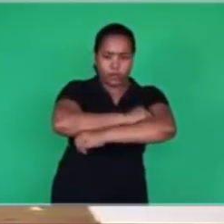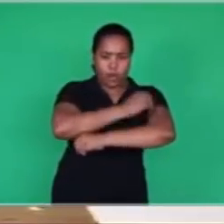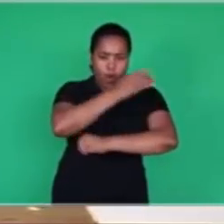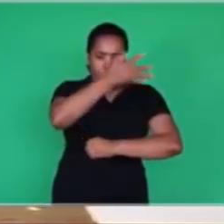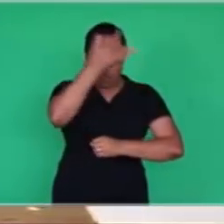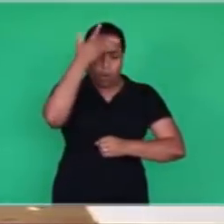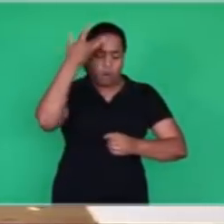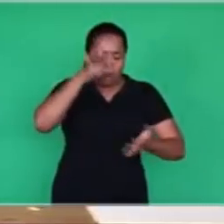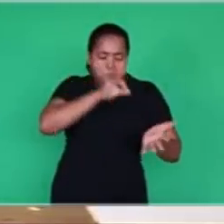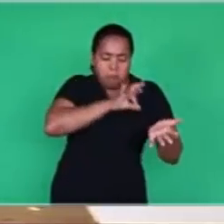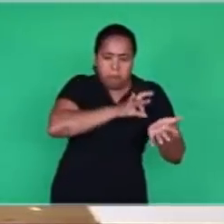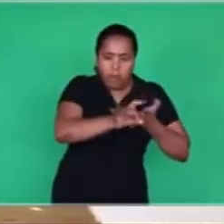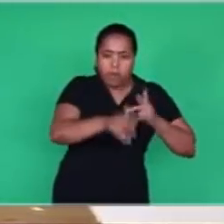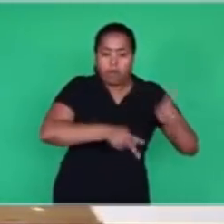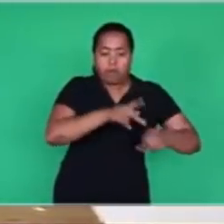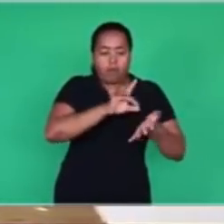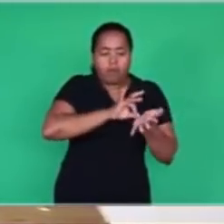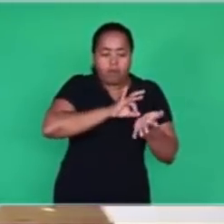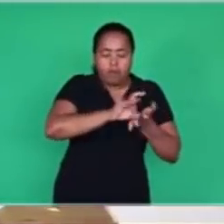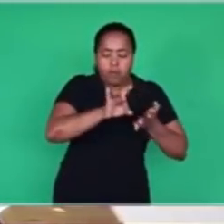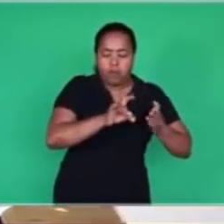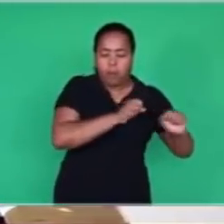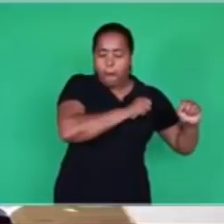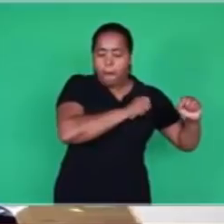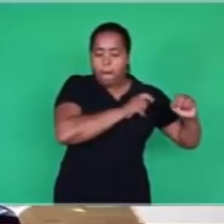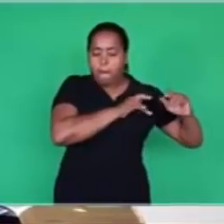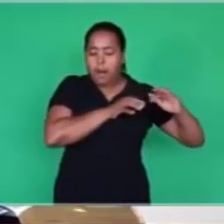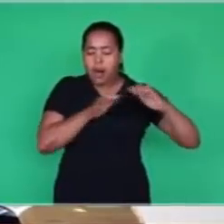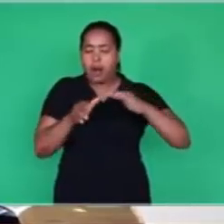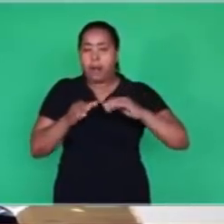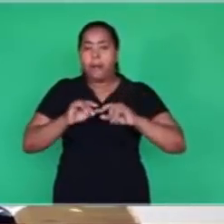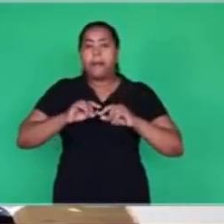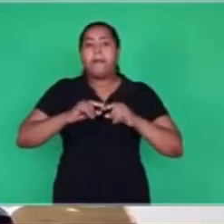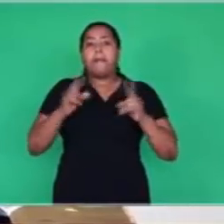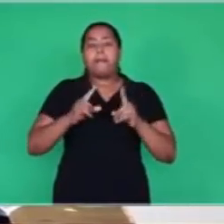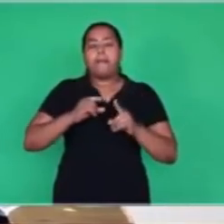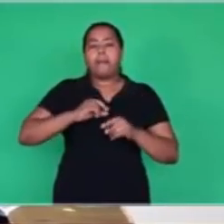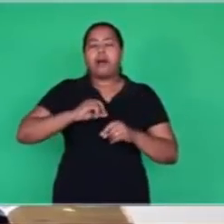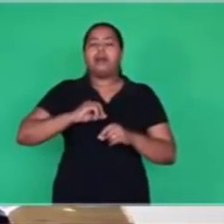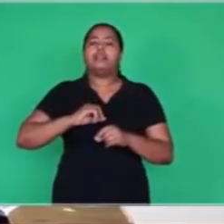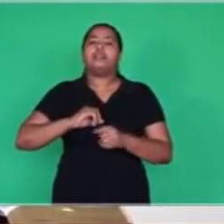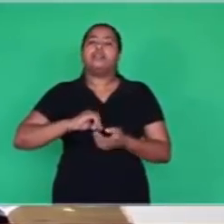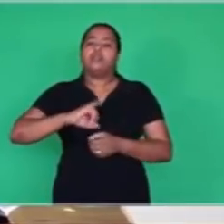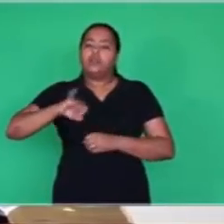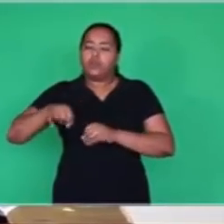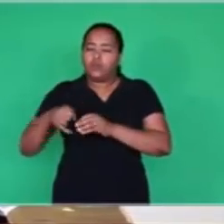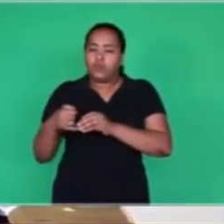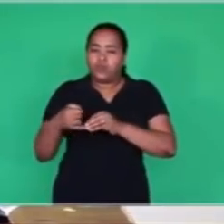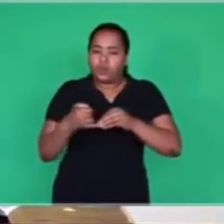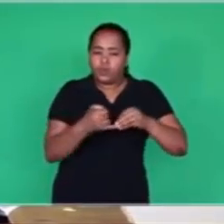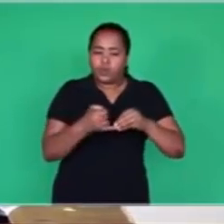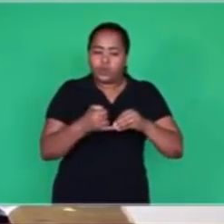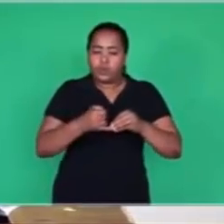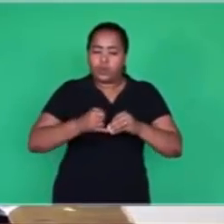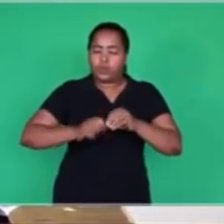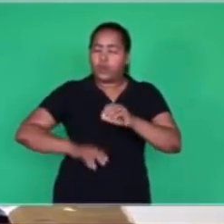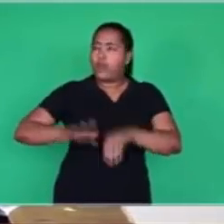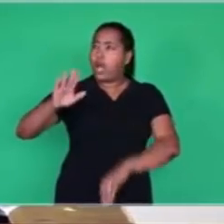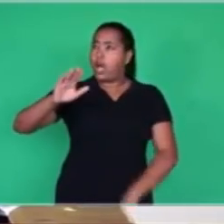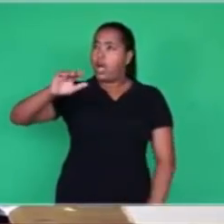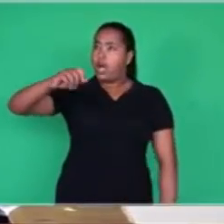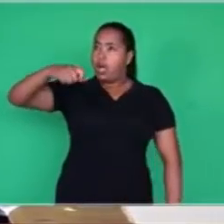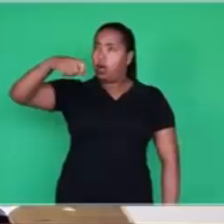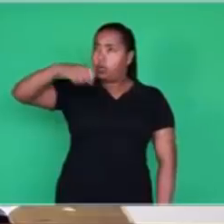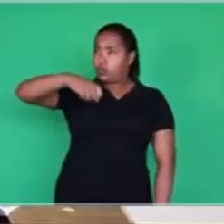se reagrupar. Aí, o que é que Josué fez? Estendeu as mãos e disse assim, sol, detente